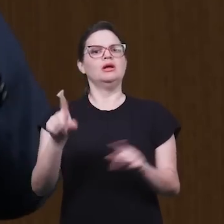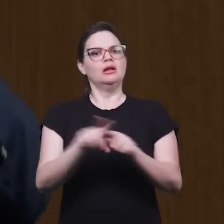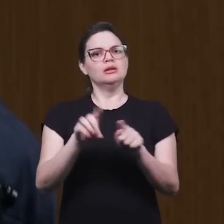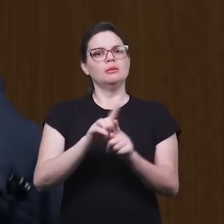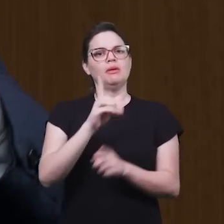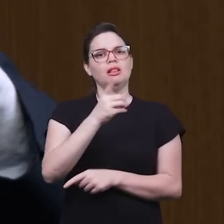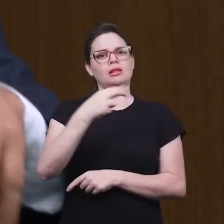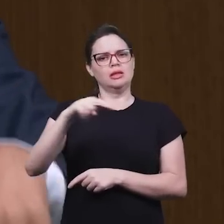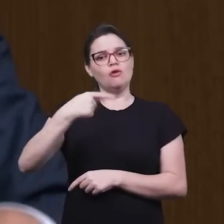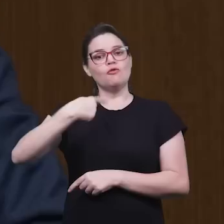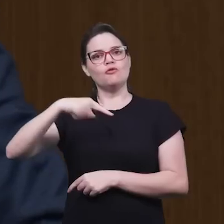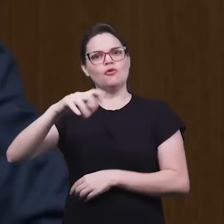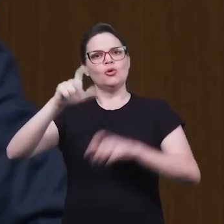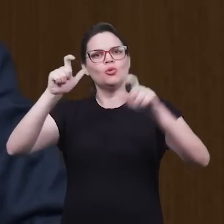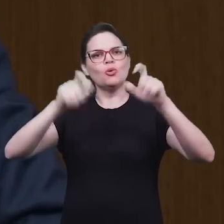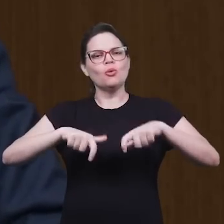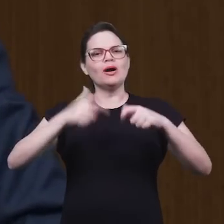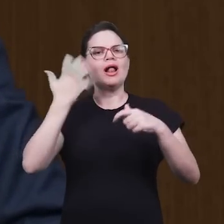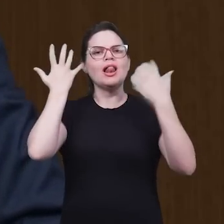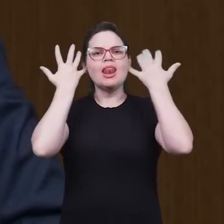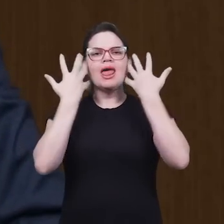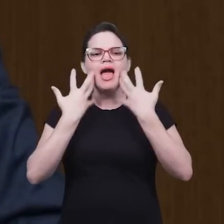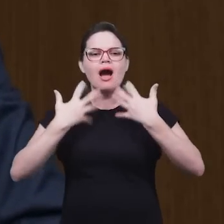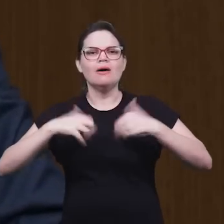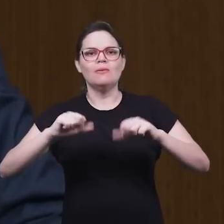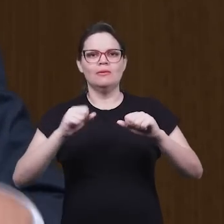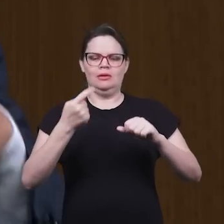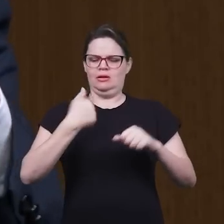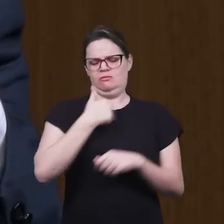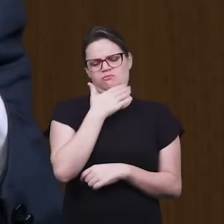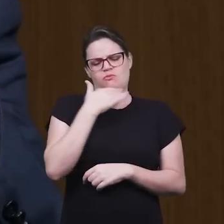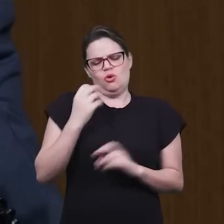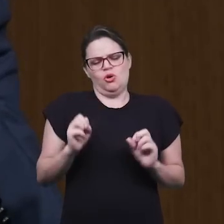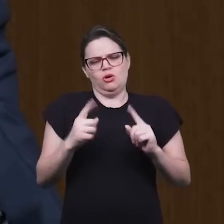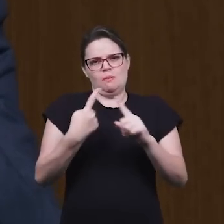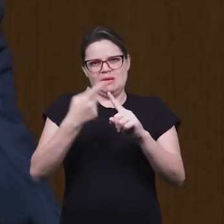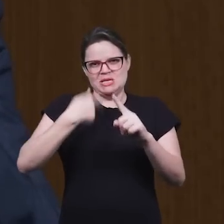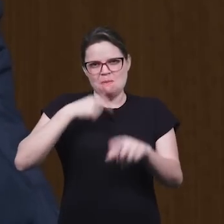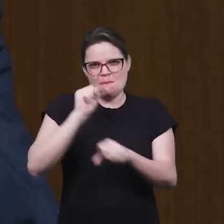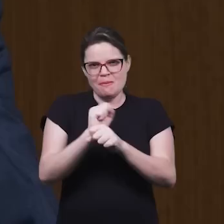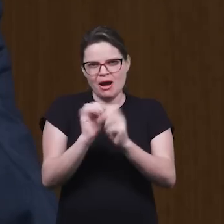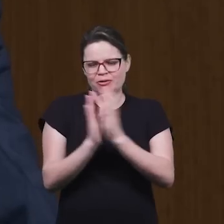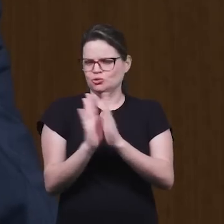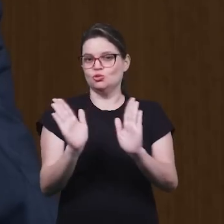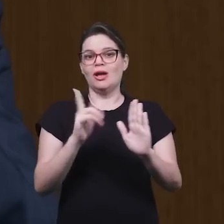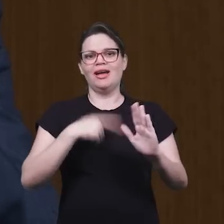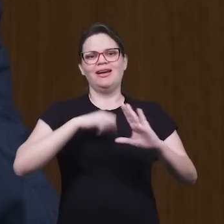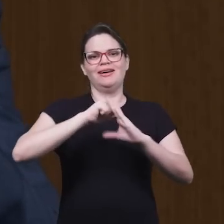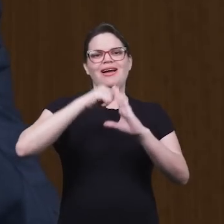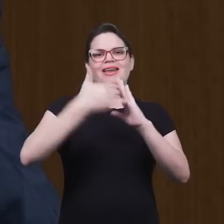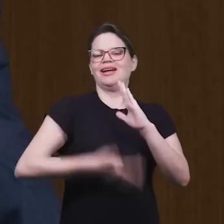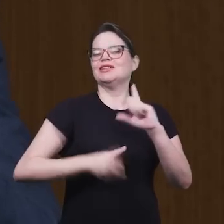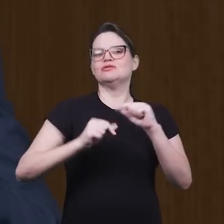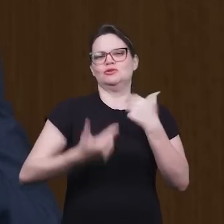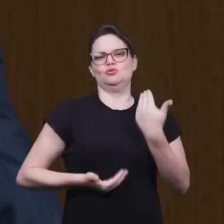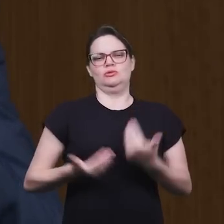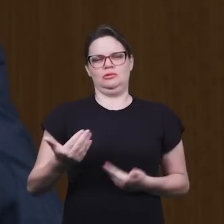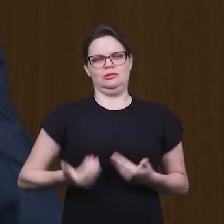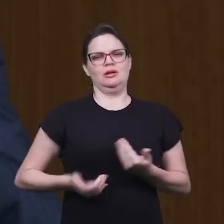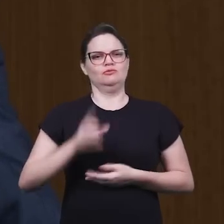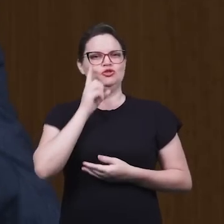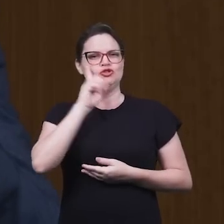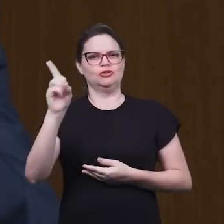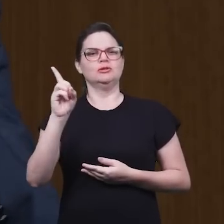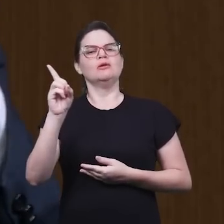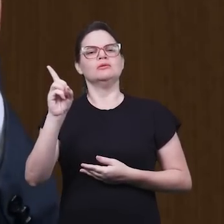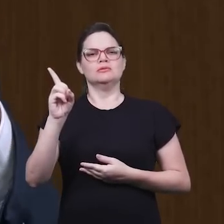dos leões também, eu morro, mas eu não paro de orar. Então, é uma característica daquele que tem Deus no seu